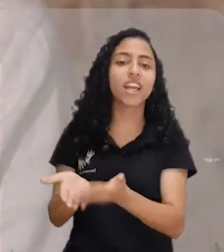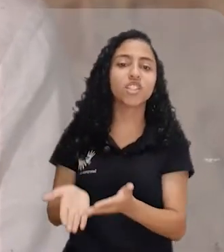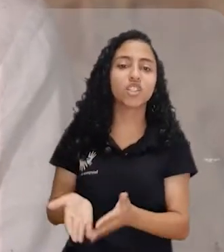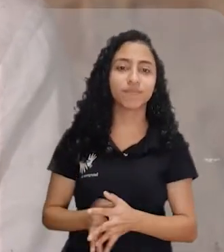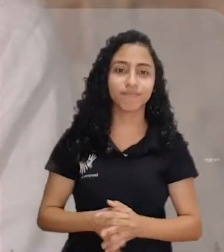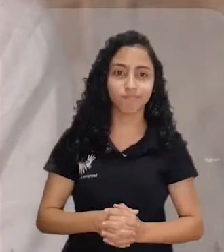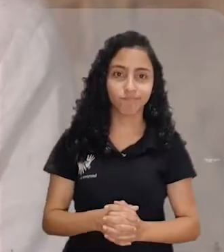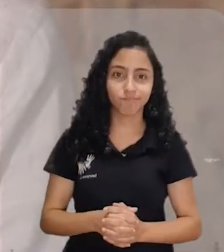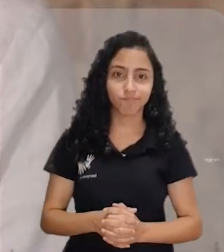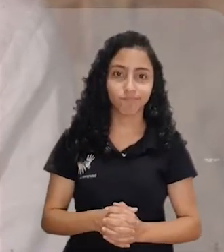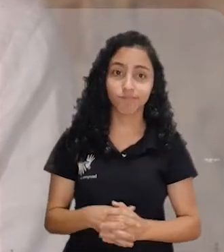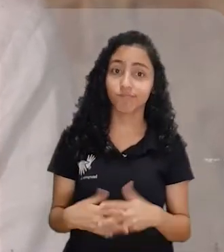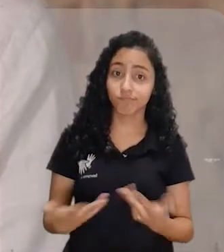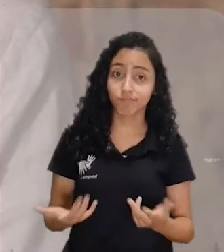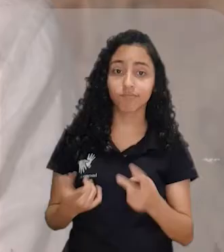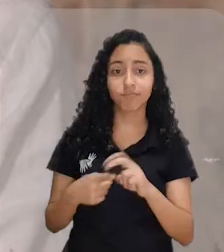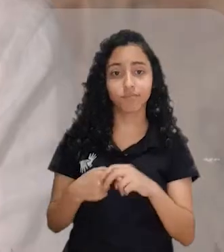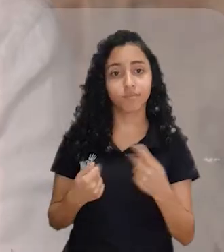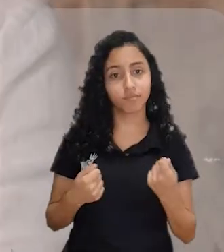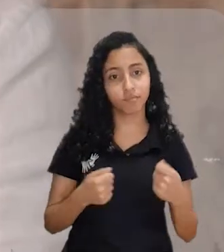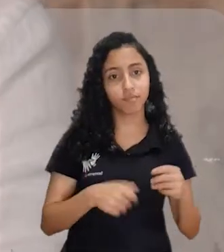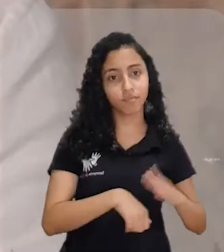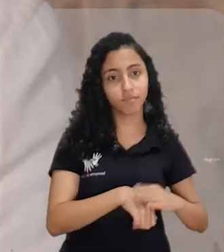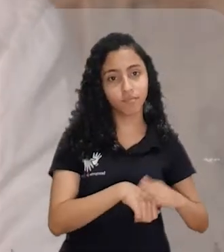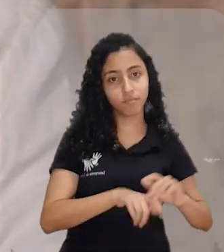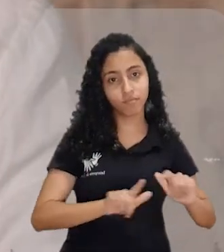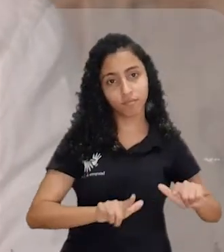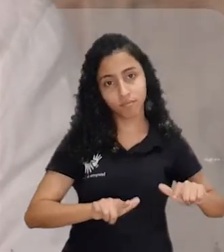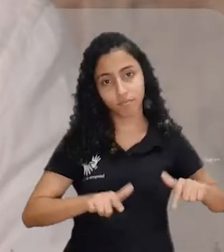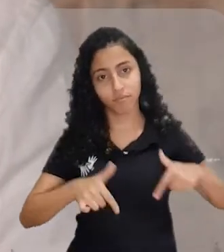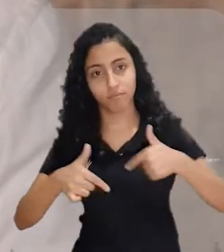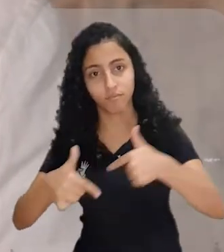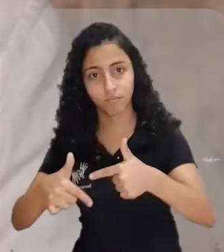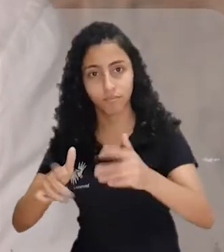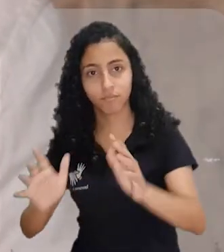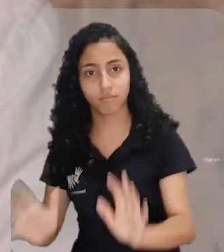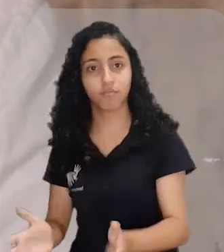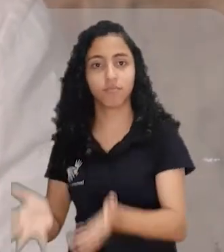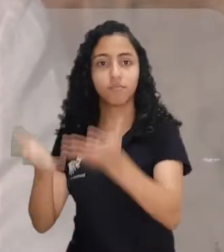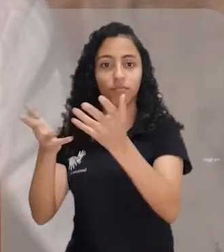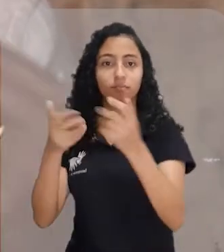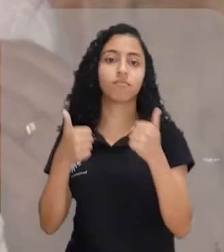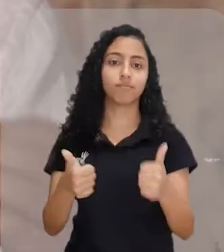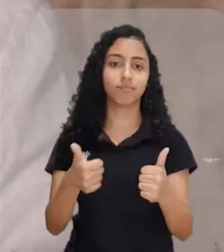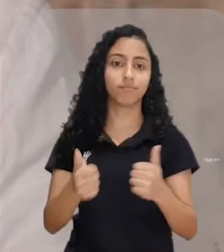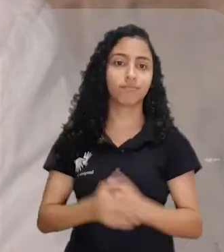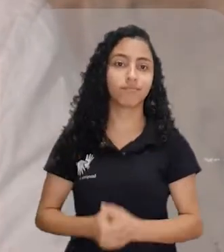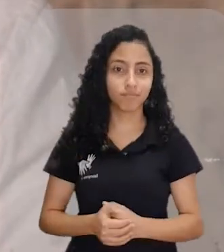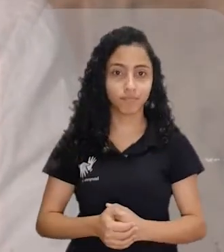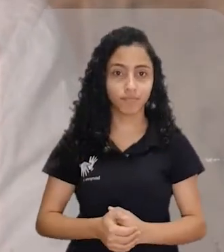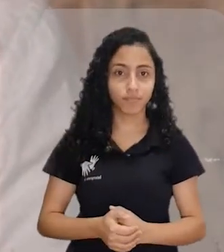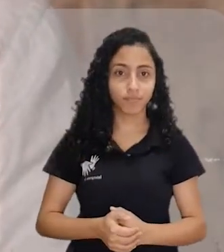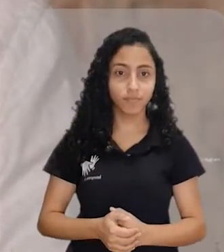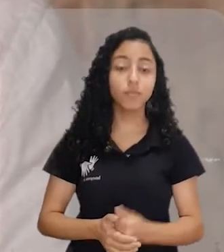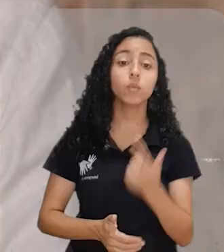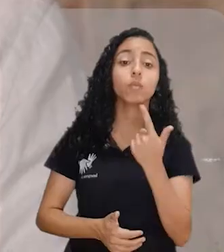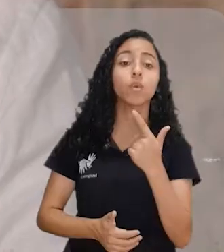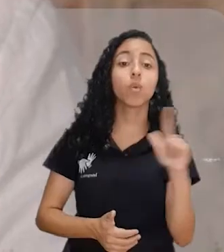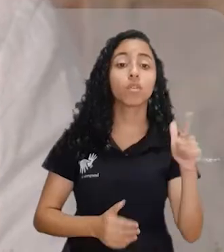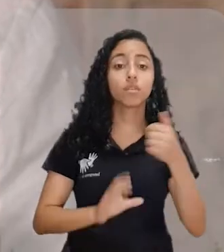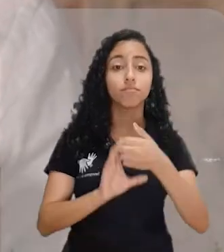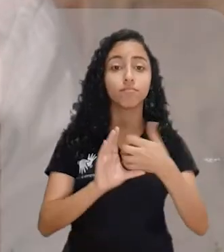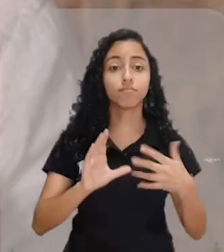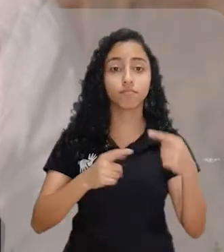de restauração espontânea daquela área. Então, nesses casos, eu vou ter que lançar mão das técnicas de restauração ativa.